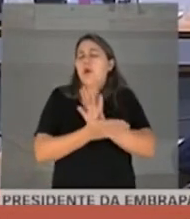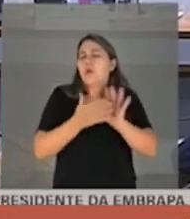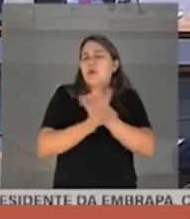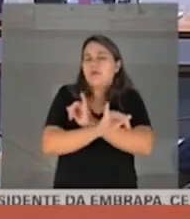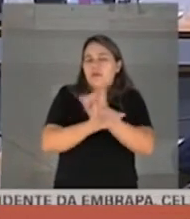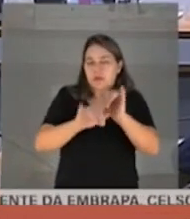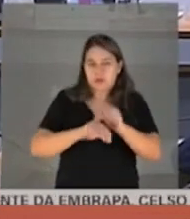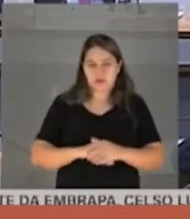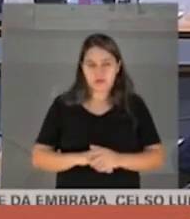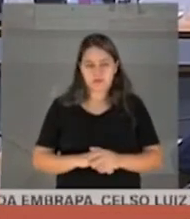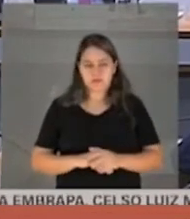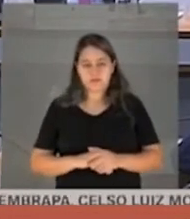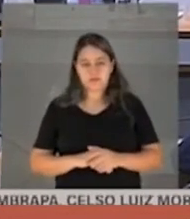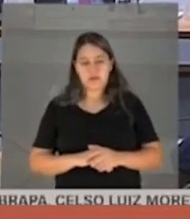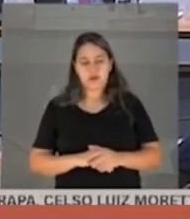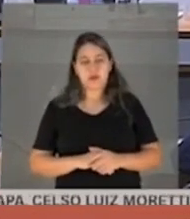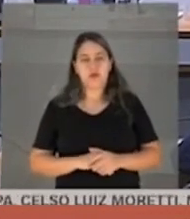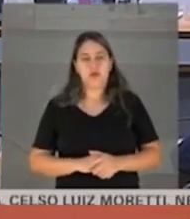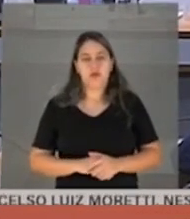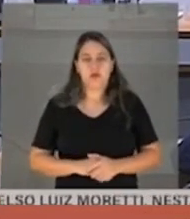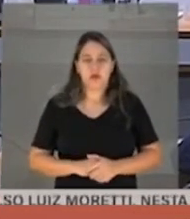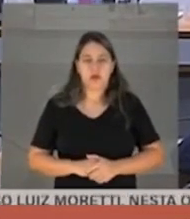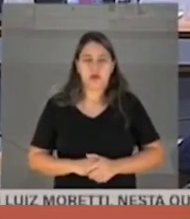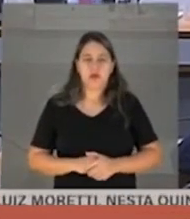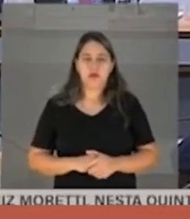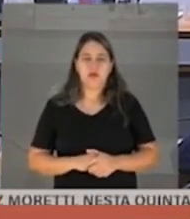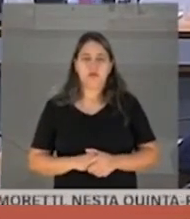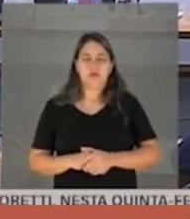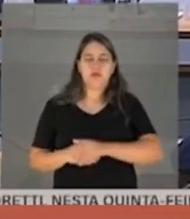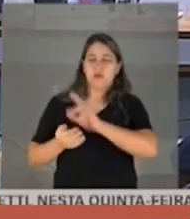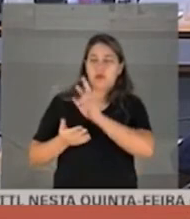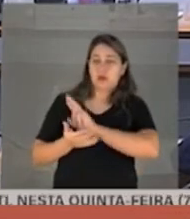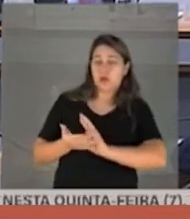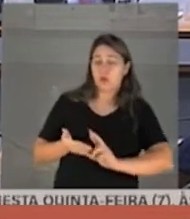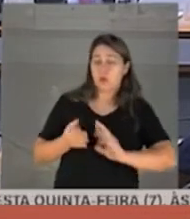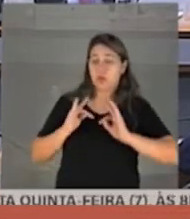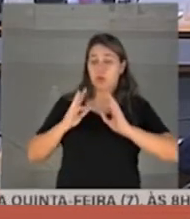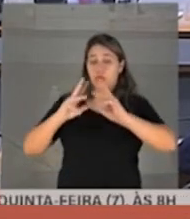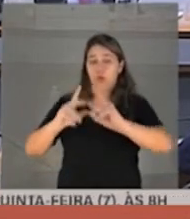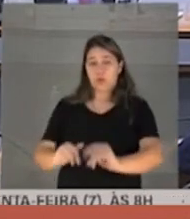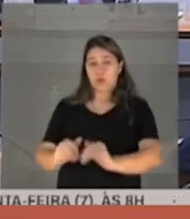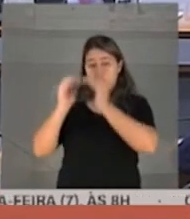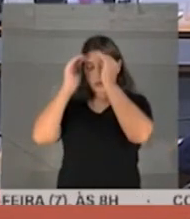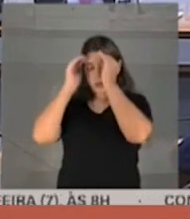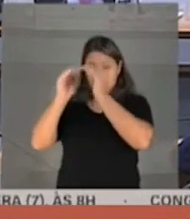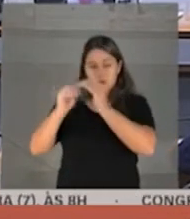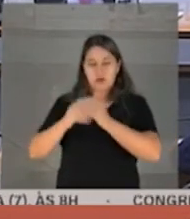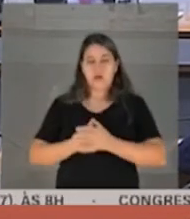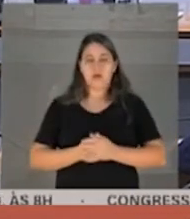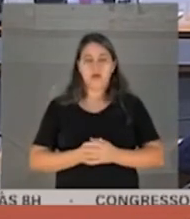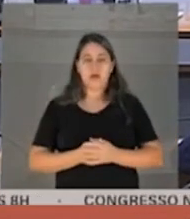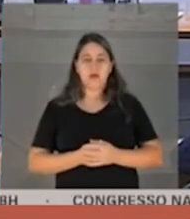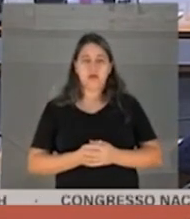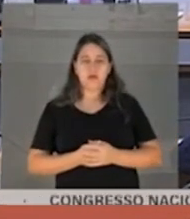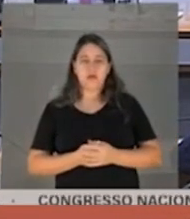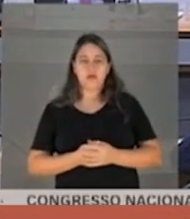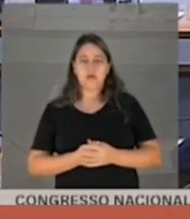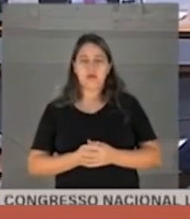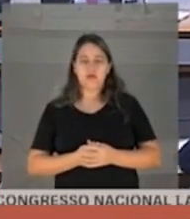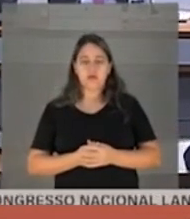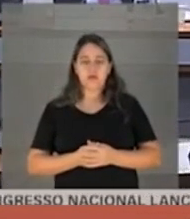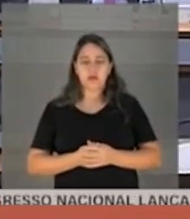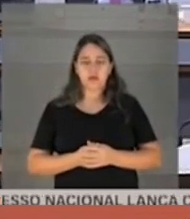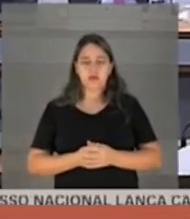condições com a repercussão vamos assim política que a CPI conseguiu obter de engavetar mais essa